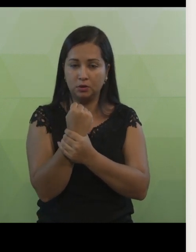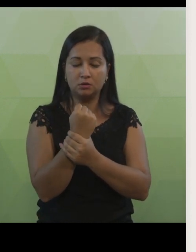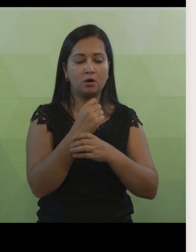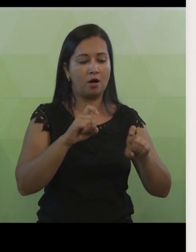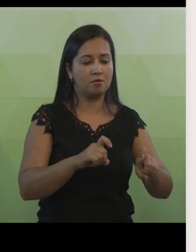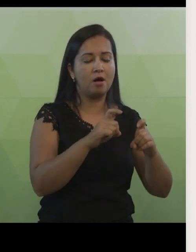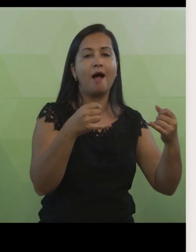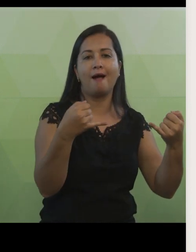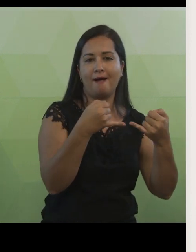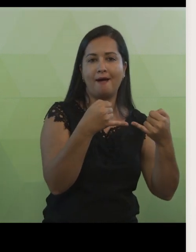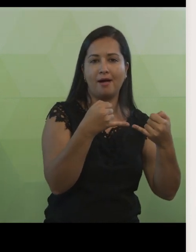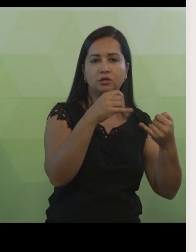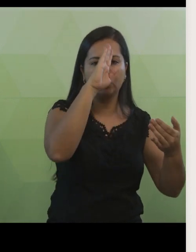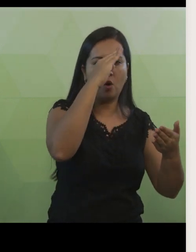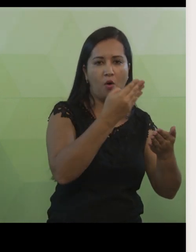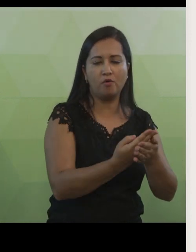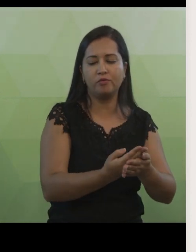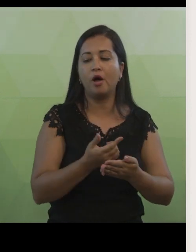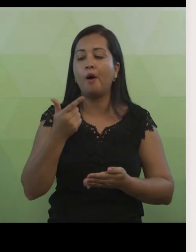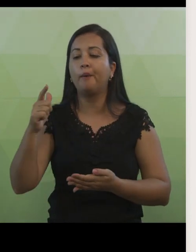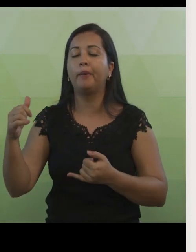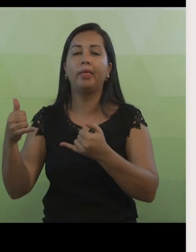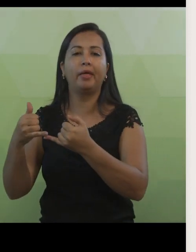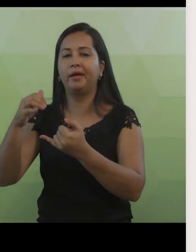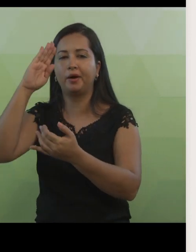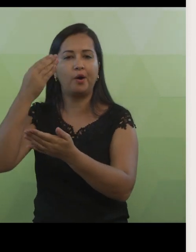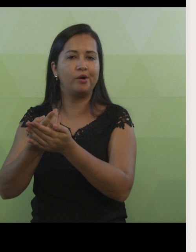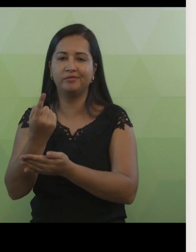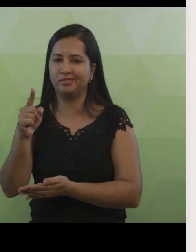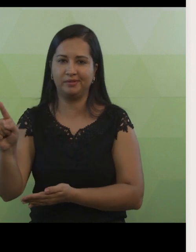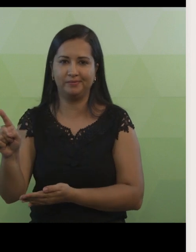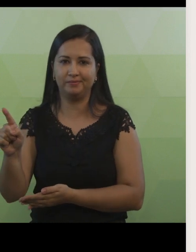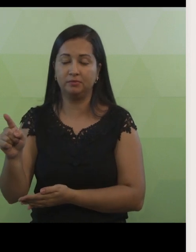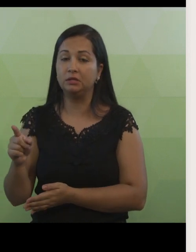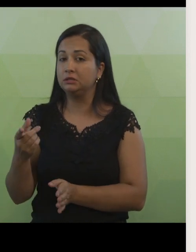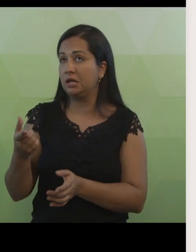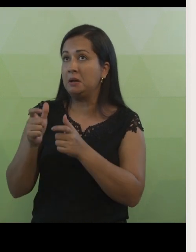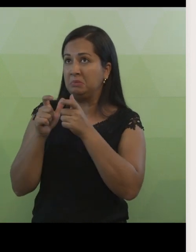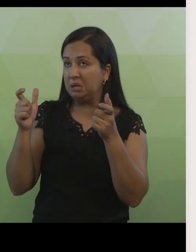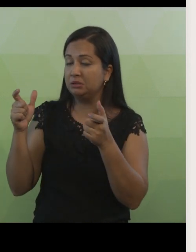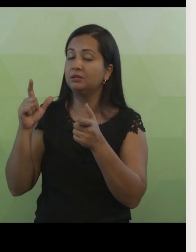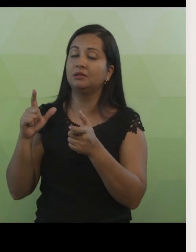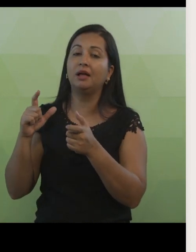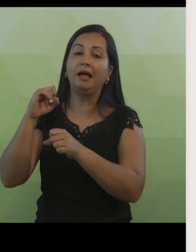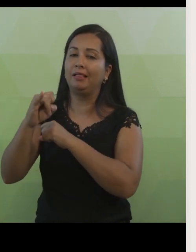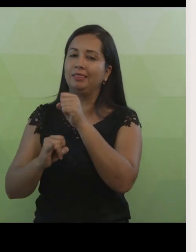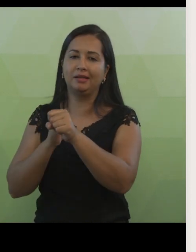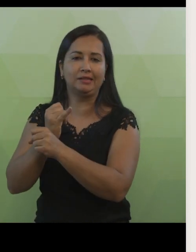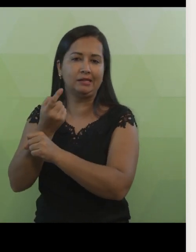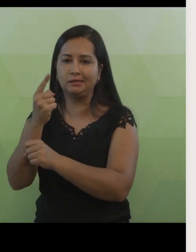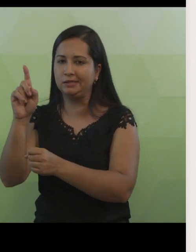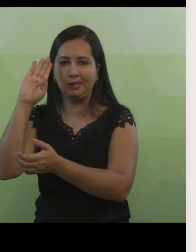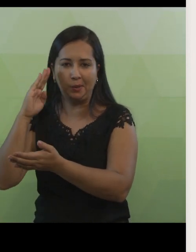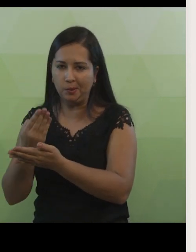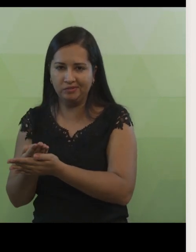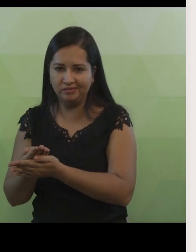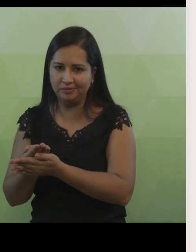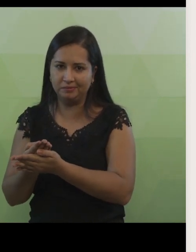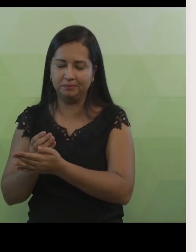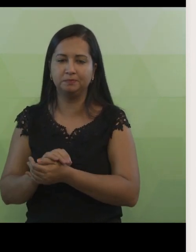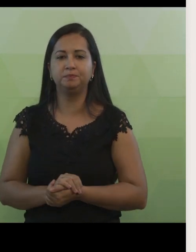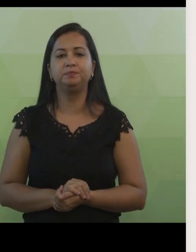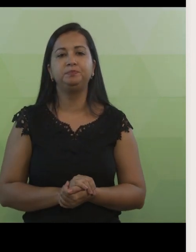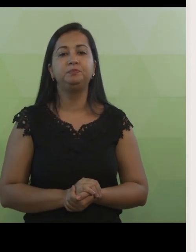rede entre uma rede confiável e uma rede não confiável. Na maioria dos casos, a rede não confiável é a internet. Para realizar